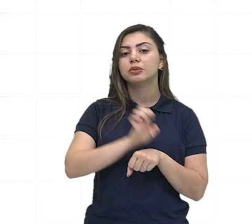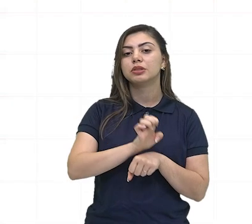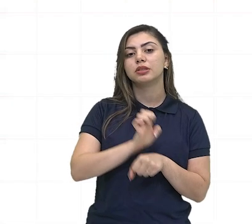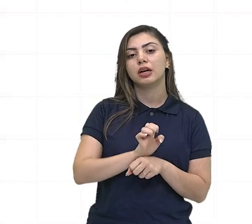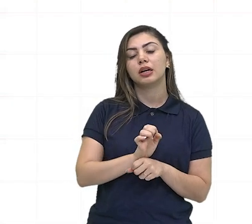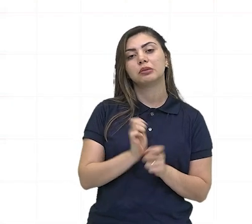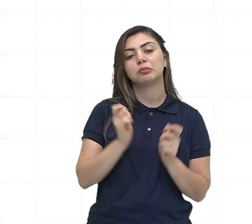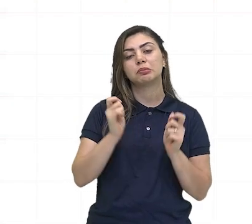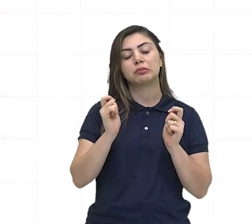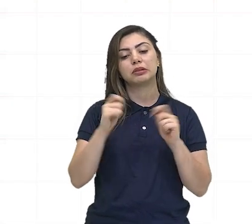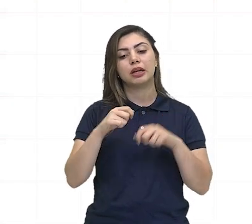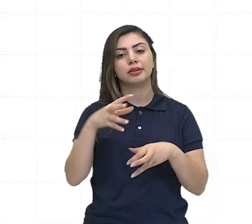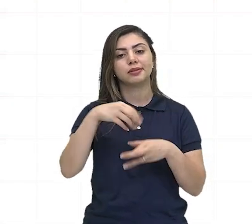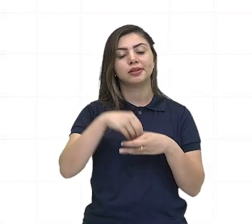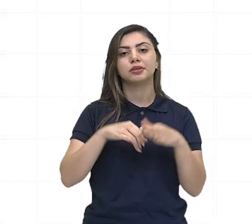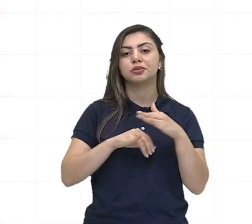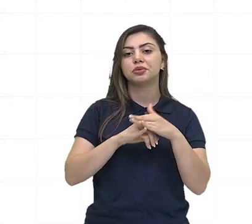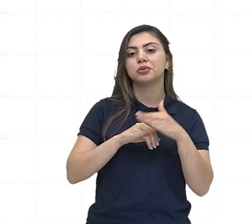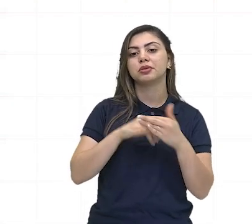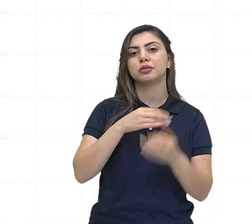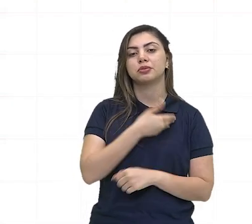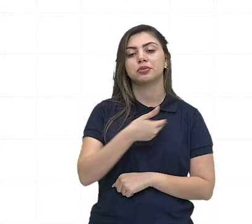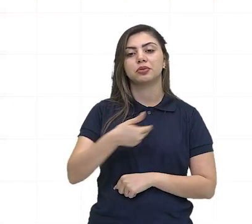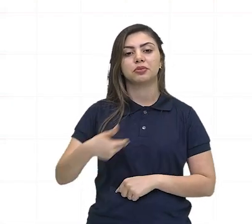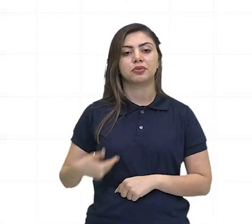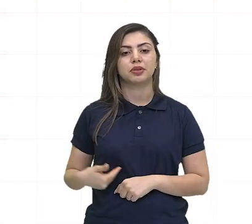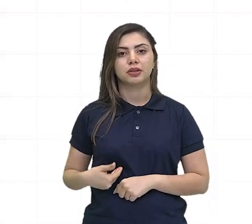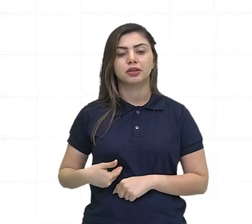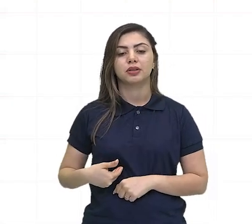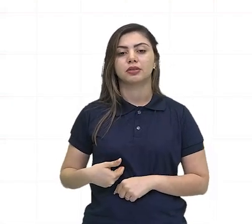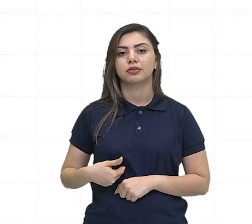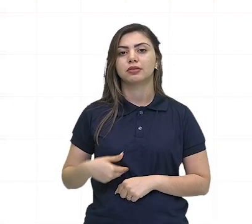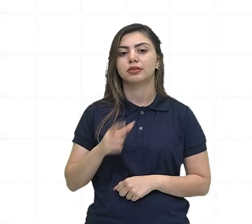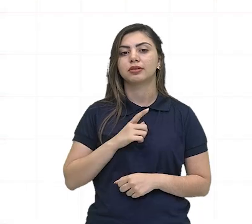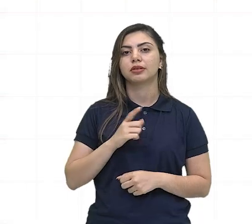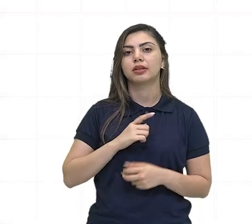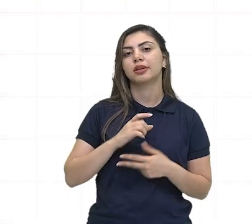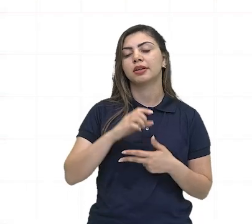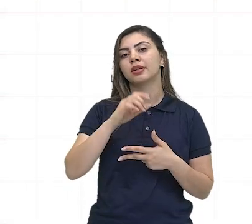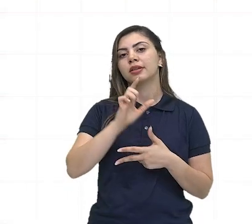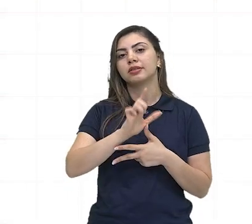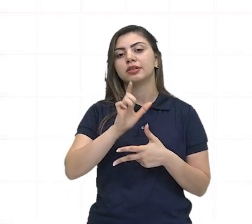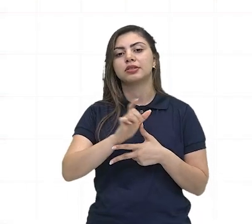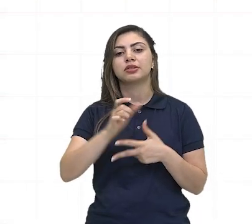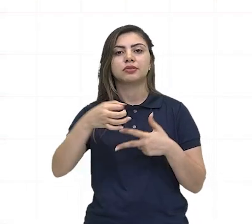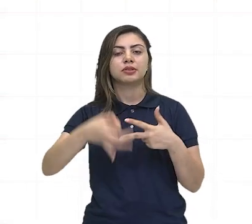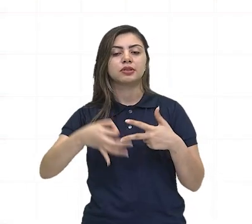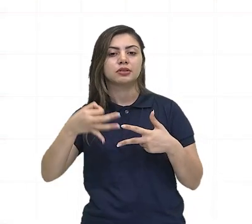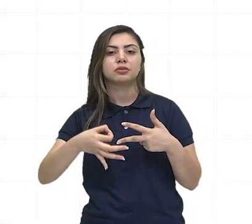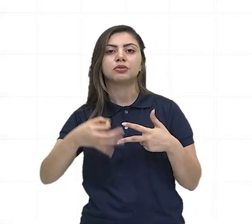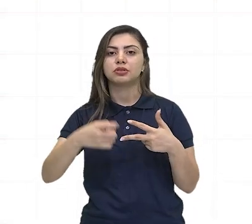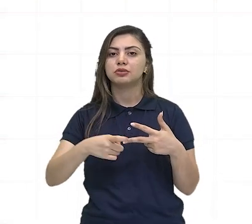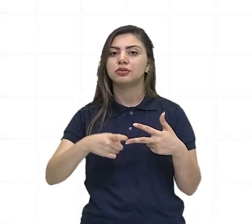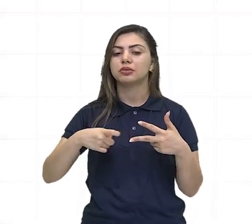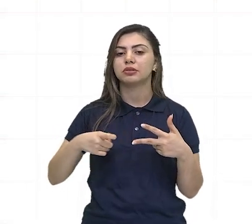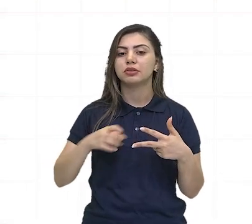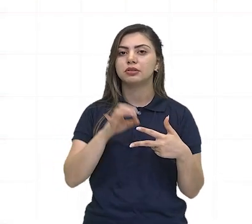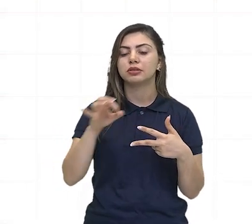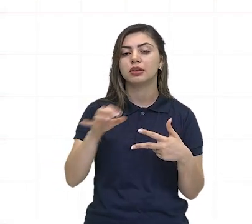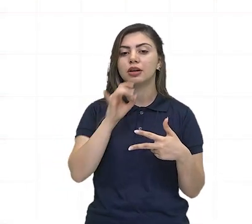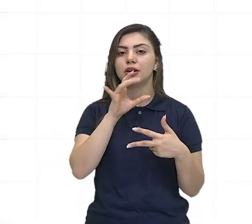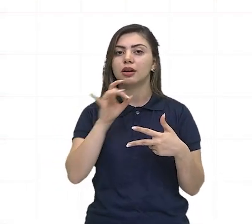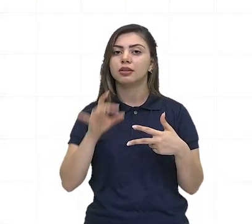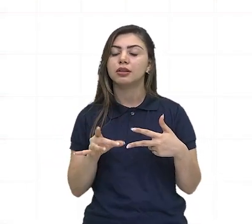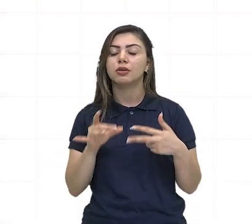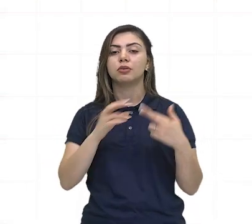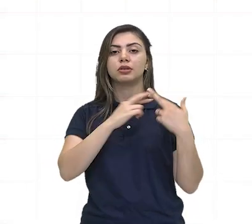por instituições governamentais, né, como o Executivo, o Legislativo e o Judiciário, que são responsáveis